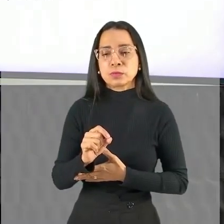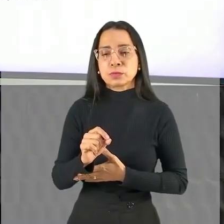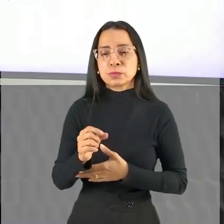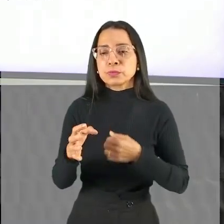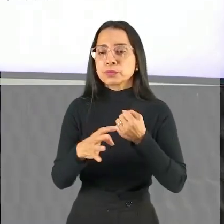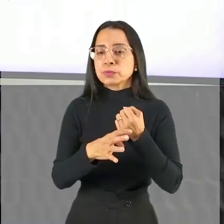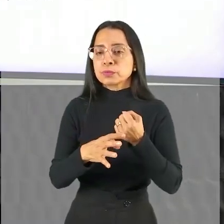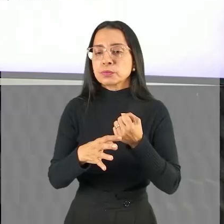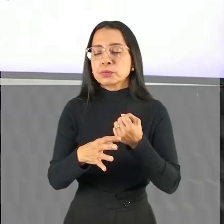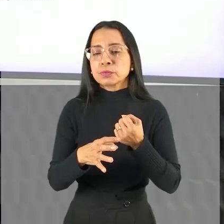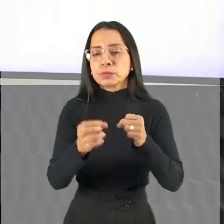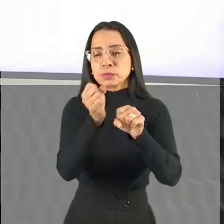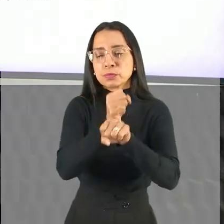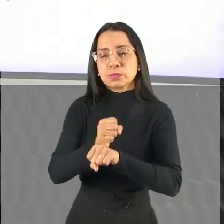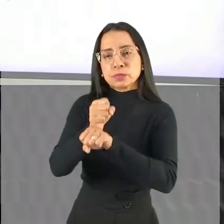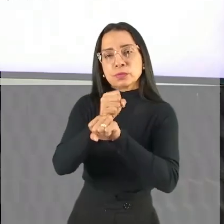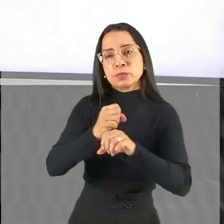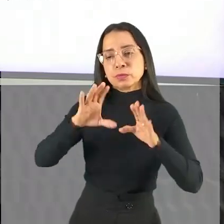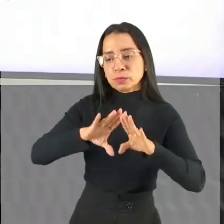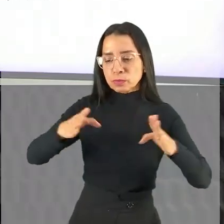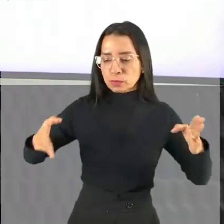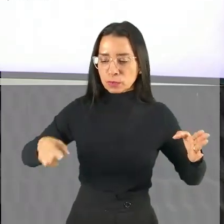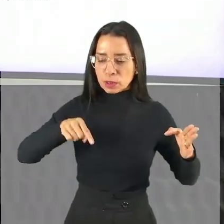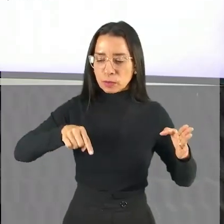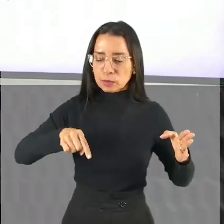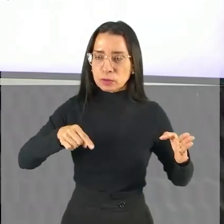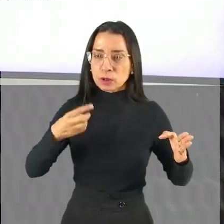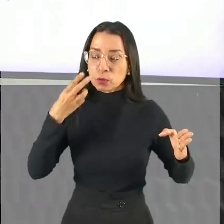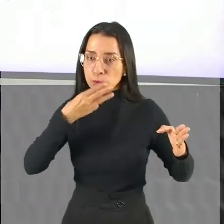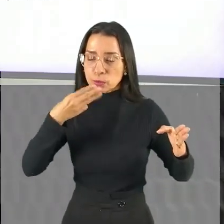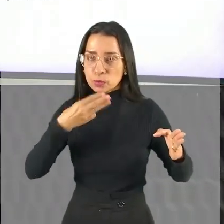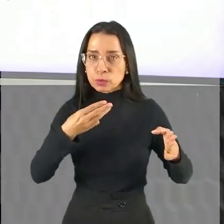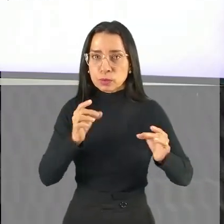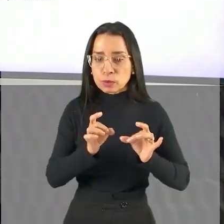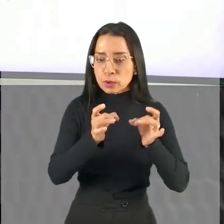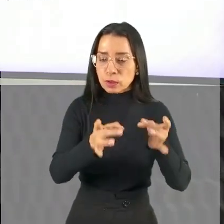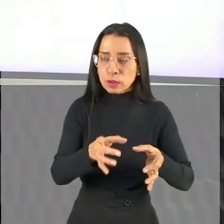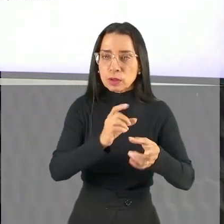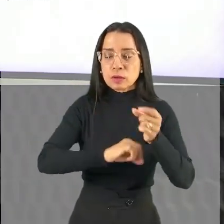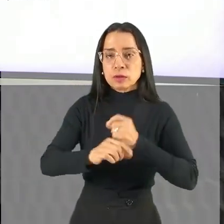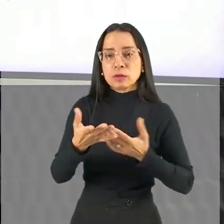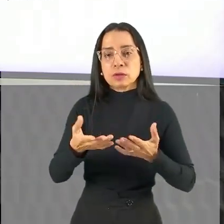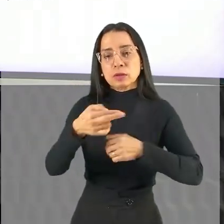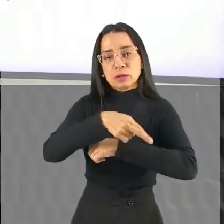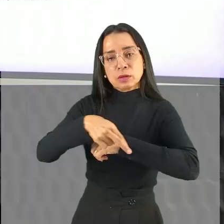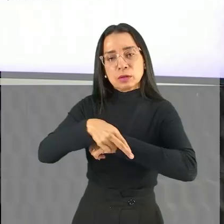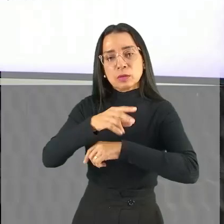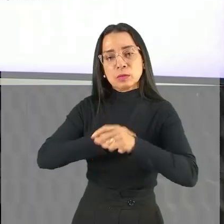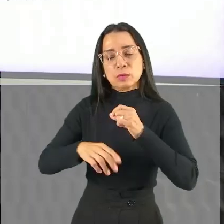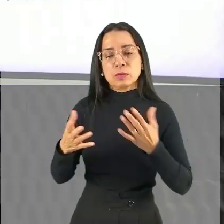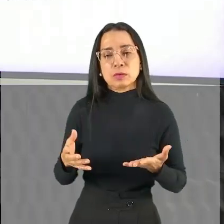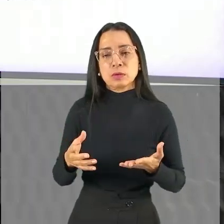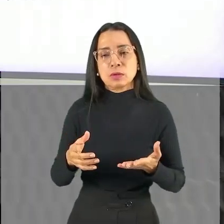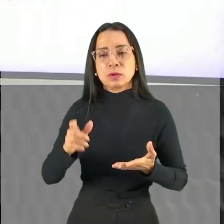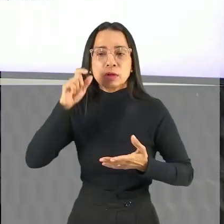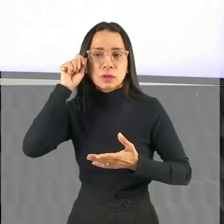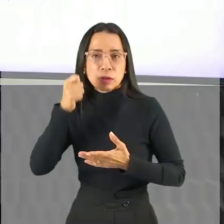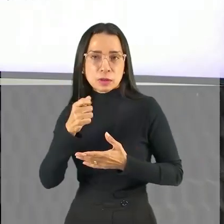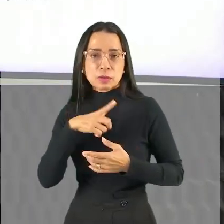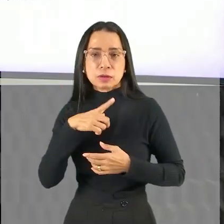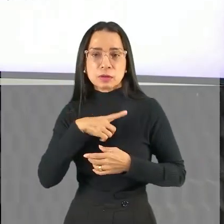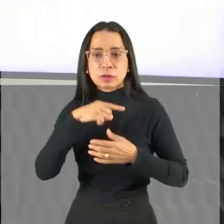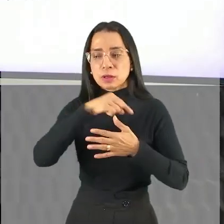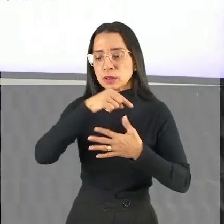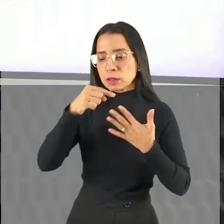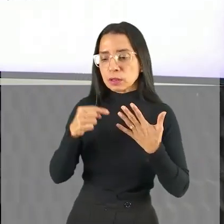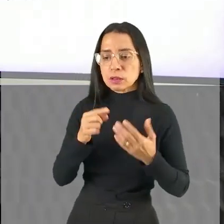escravizadas e que vão, os tabuleiros de doces, né, e outras coisas mais, vender na rua. Tá? Então, na África, você já tinha esse